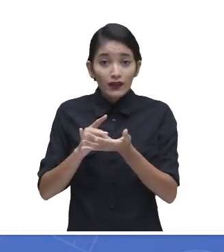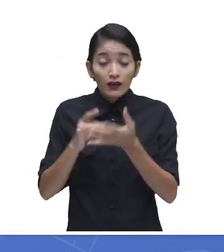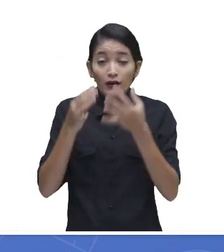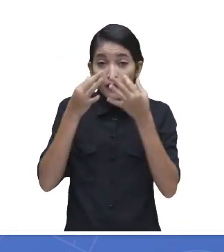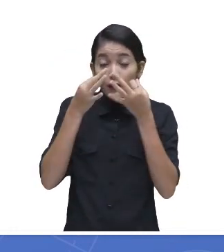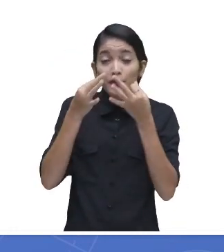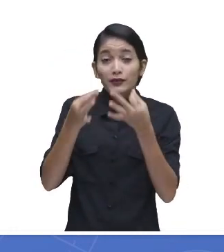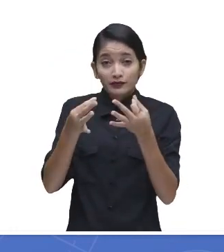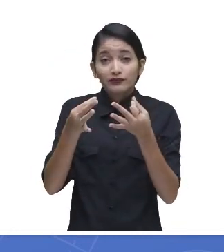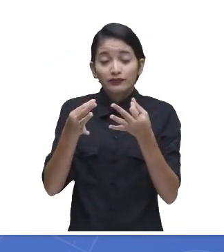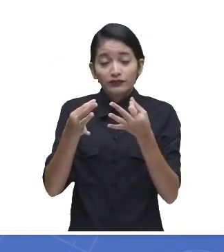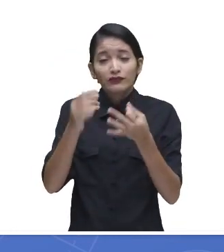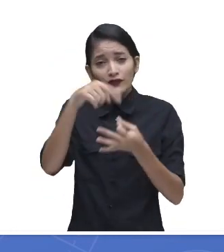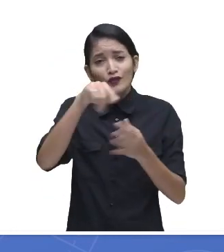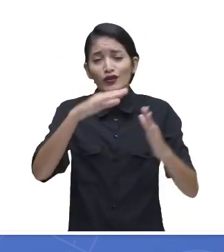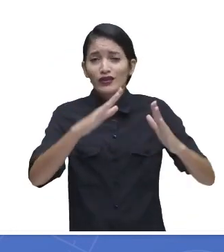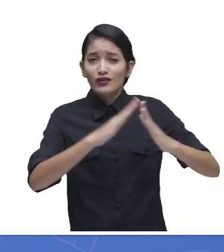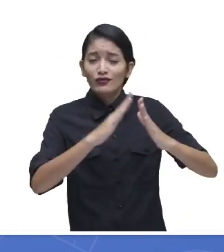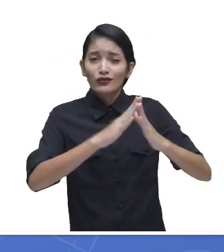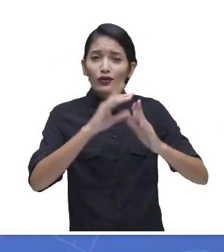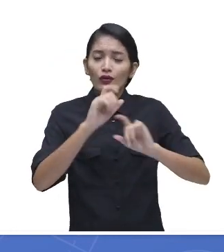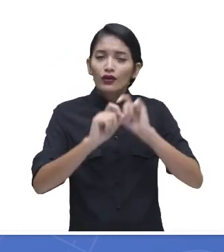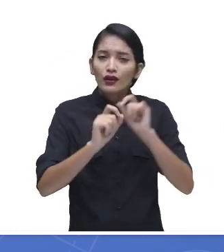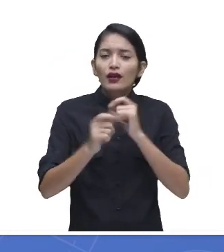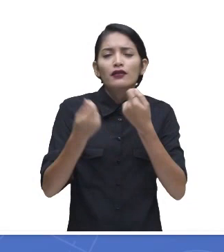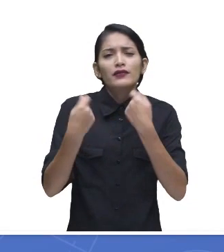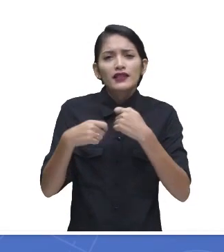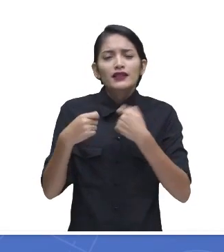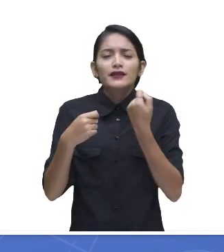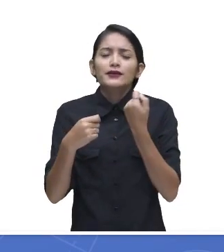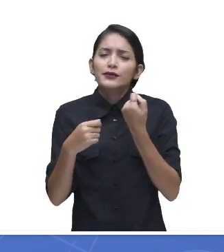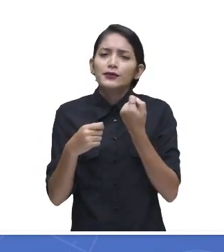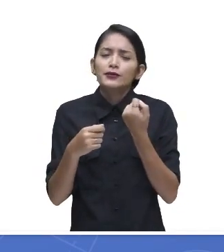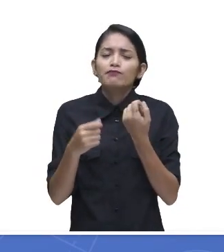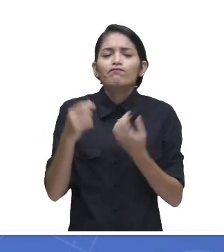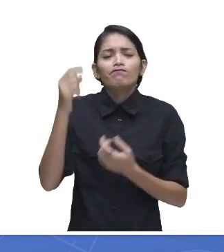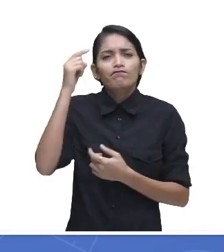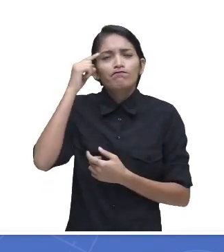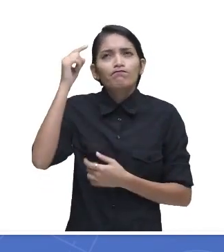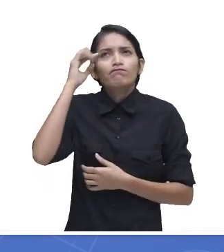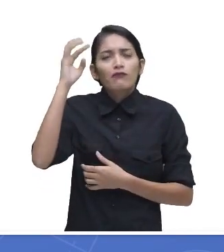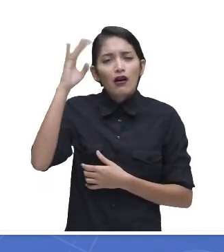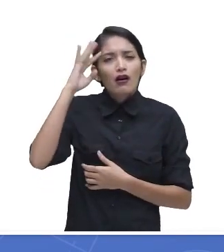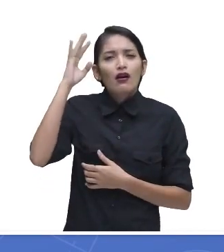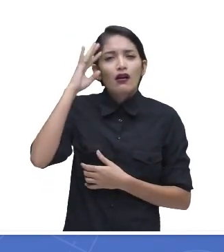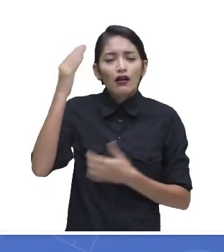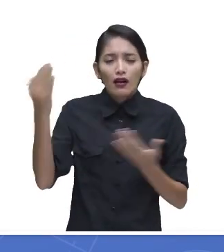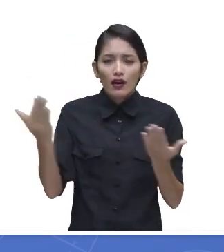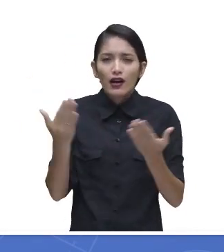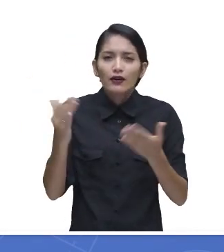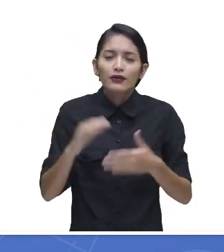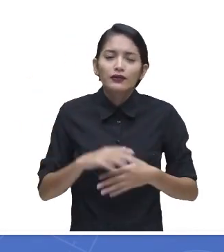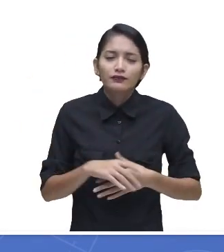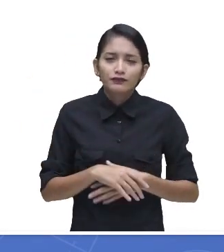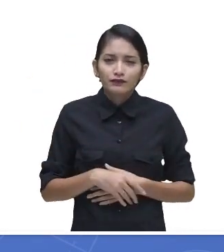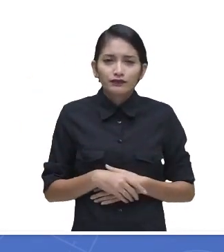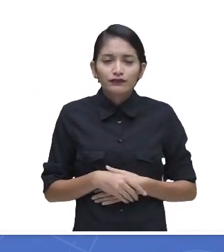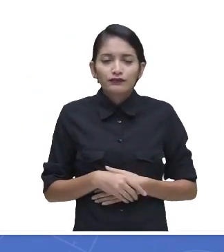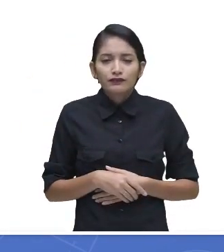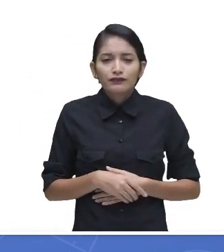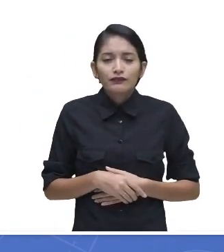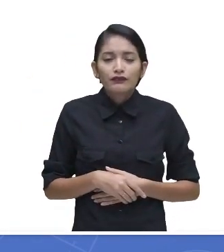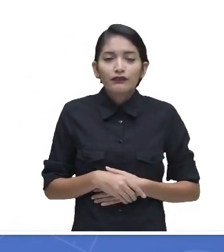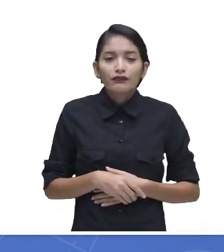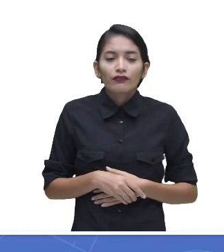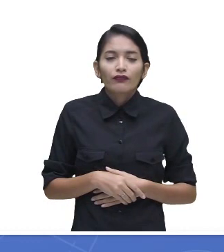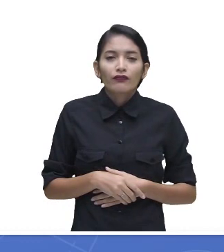né, que estão aí em casa, que observem aí uma reflexão que eu vou trazer para vocês. Acompanhem comigo, uma